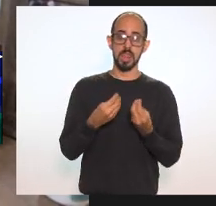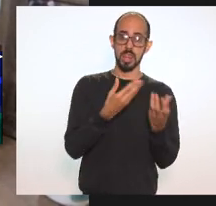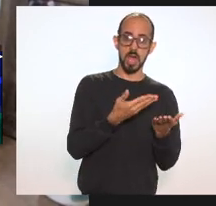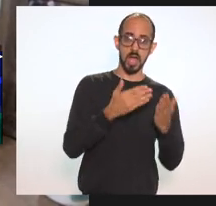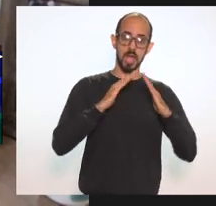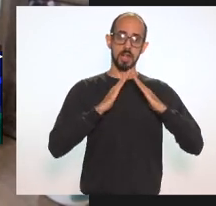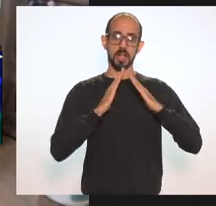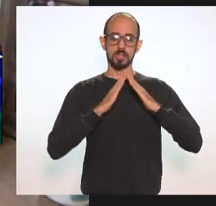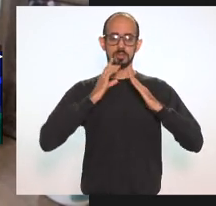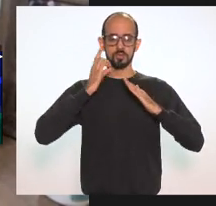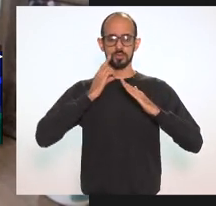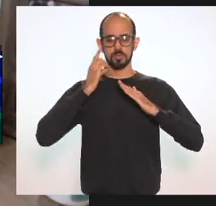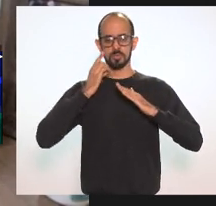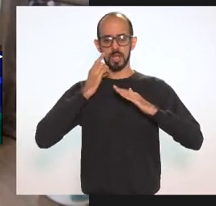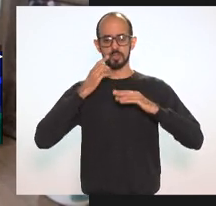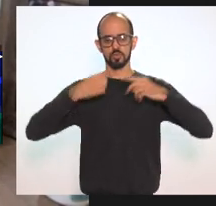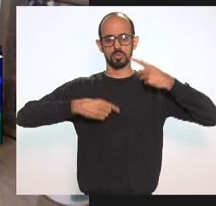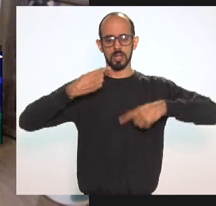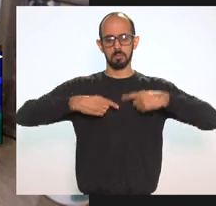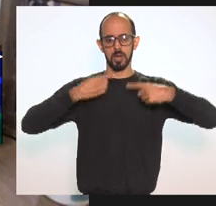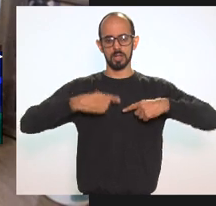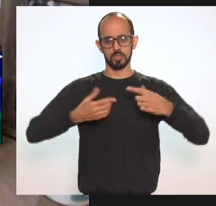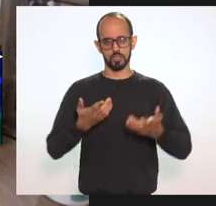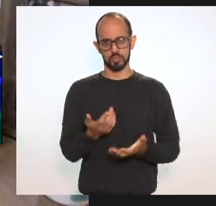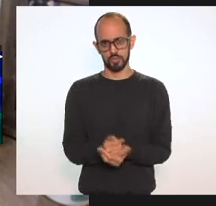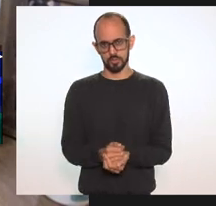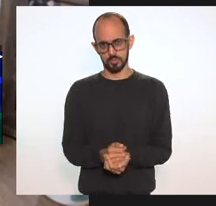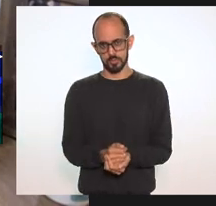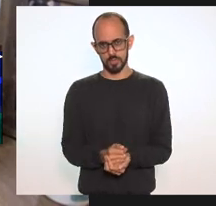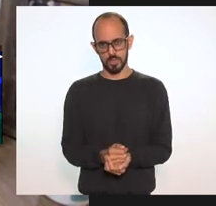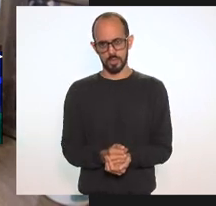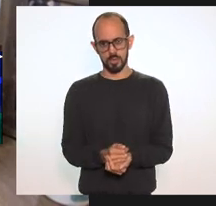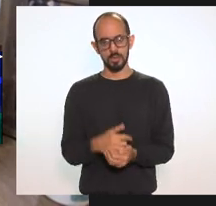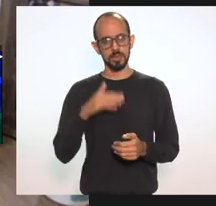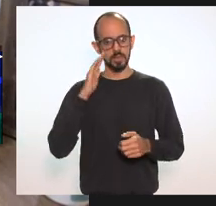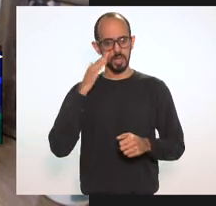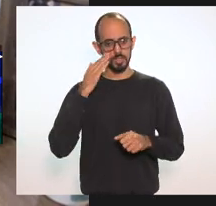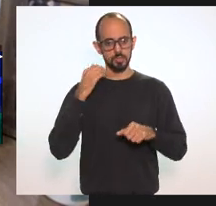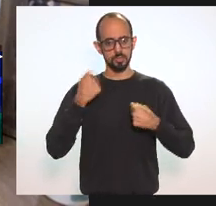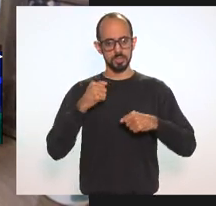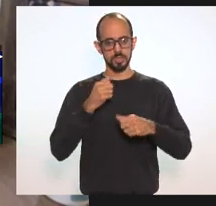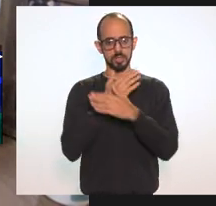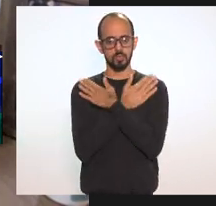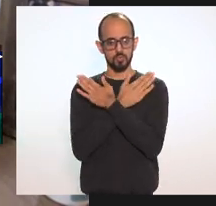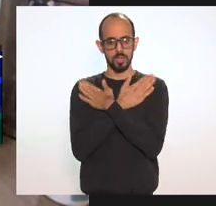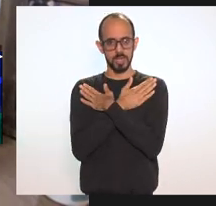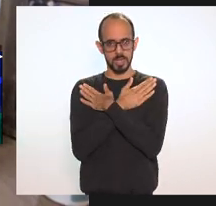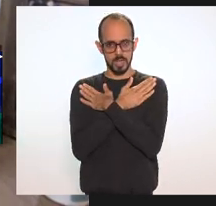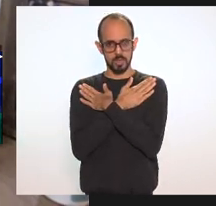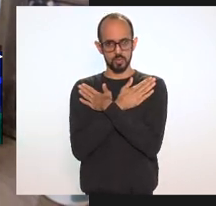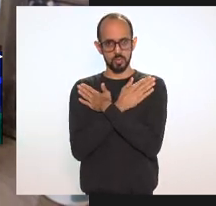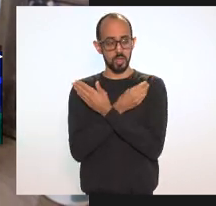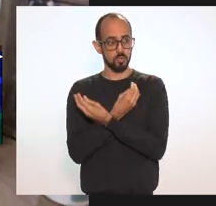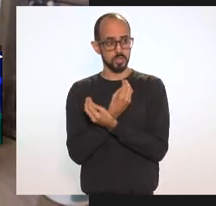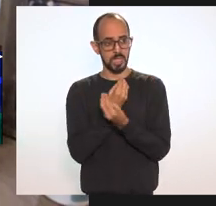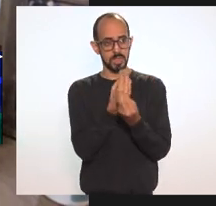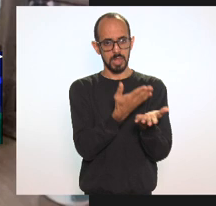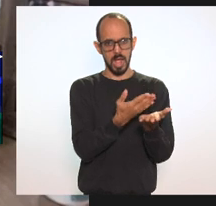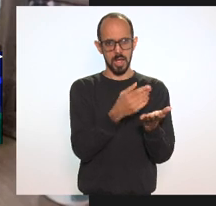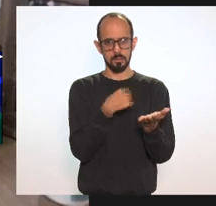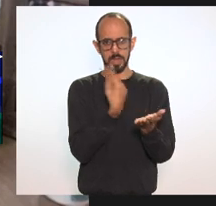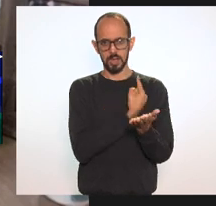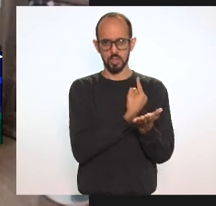o podem entende que tem que fazer um ter que fazer um feriado prolongado e vossa excelência' traz a casa o